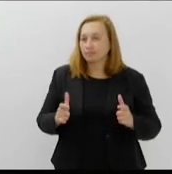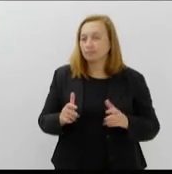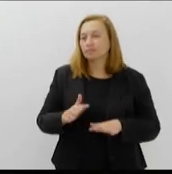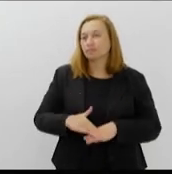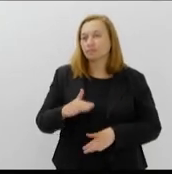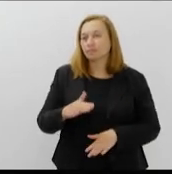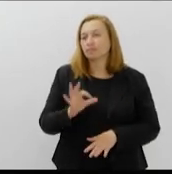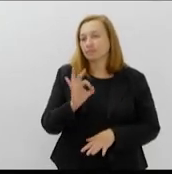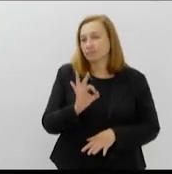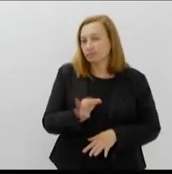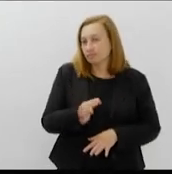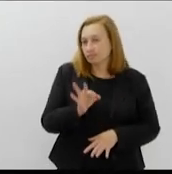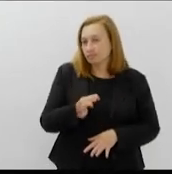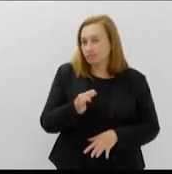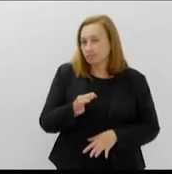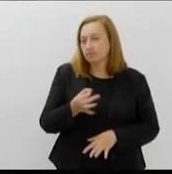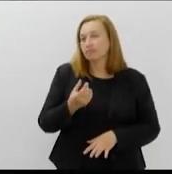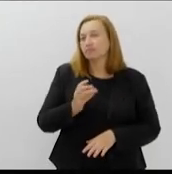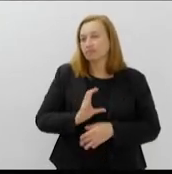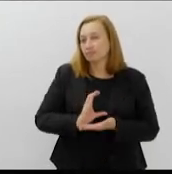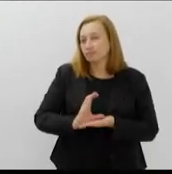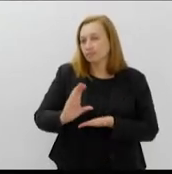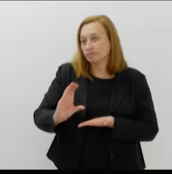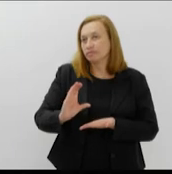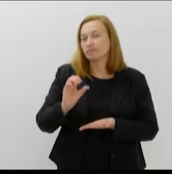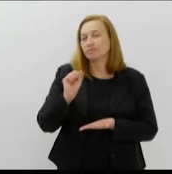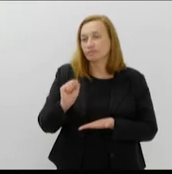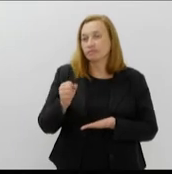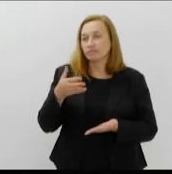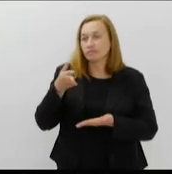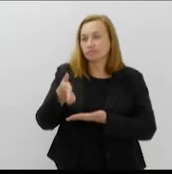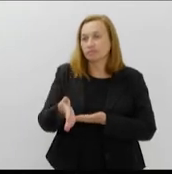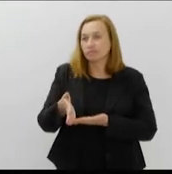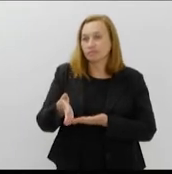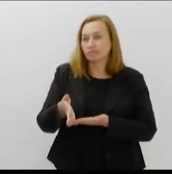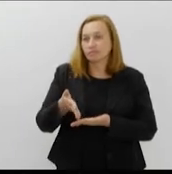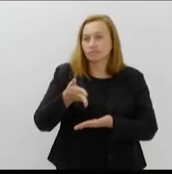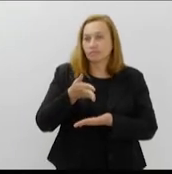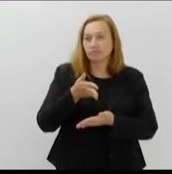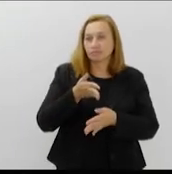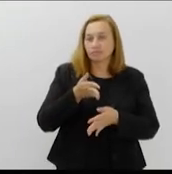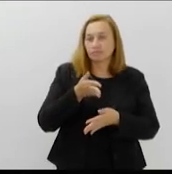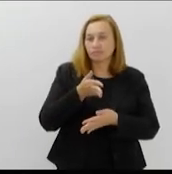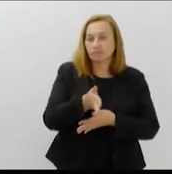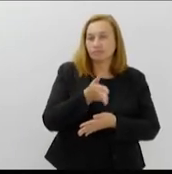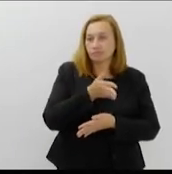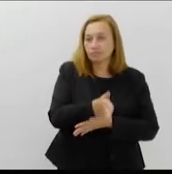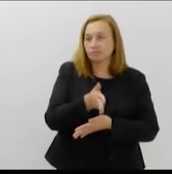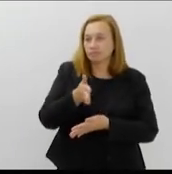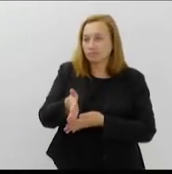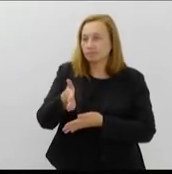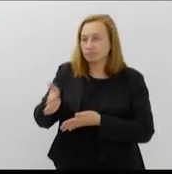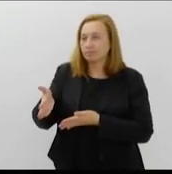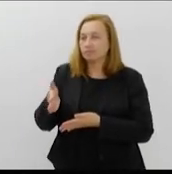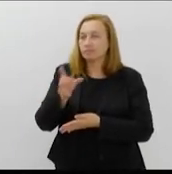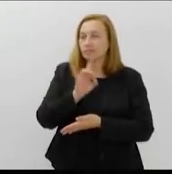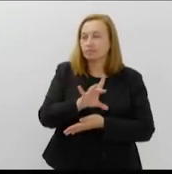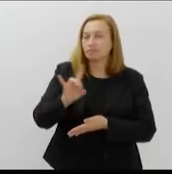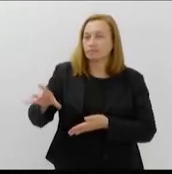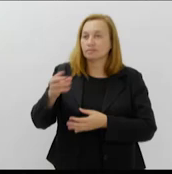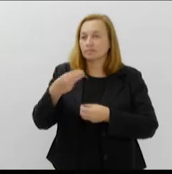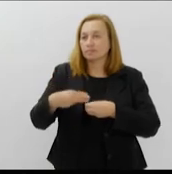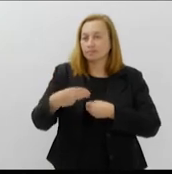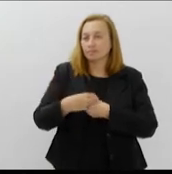com certeza, esses recursos possam chegar em cada município e ajudar cada prefeito